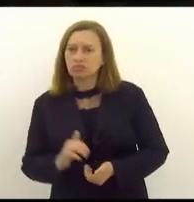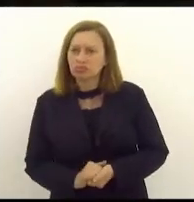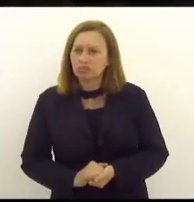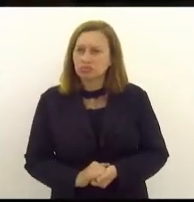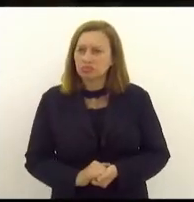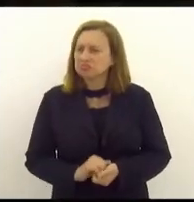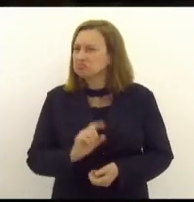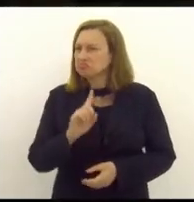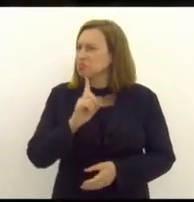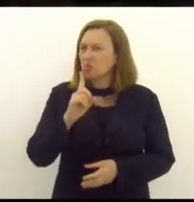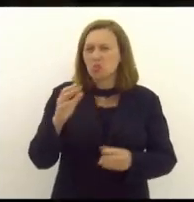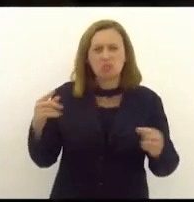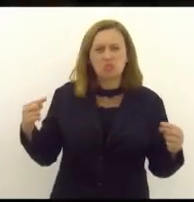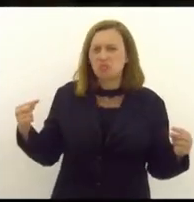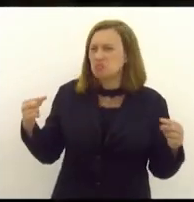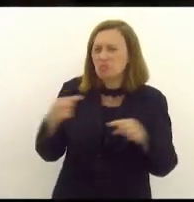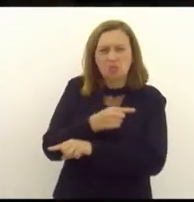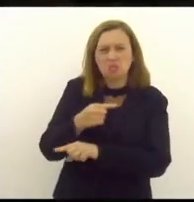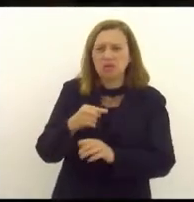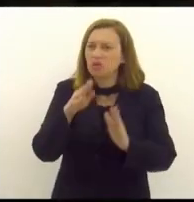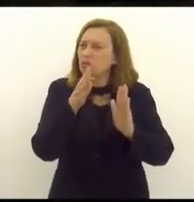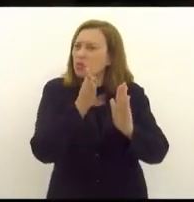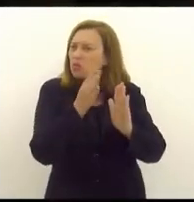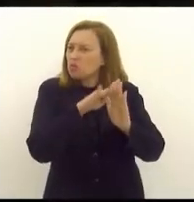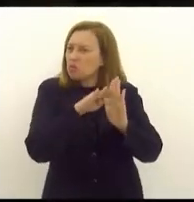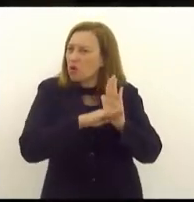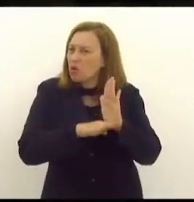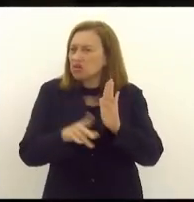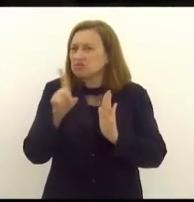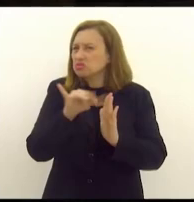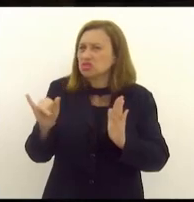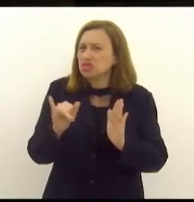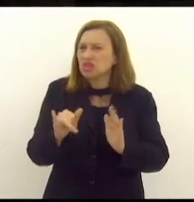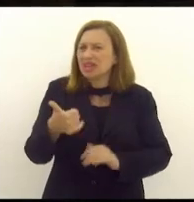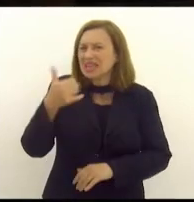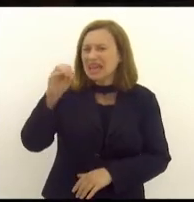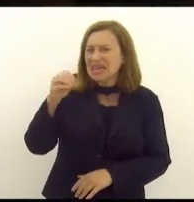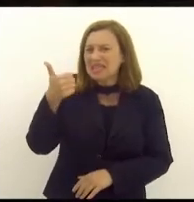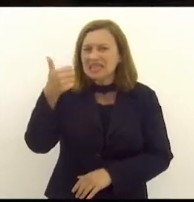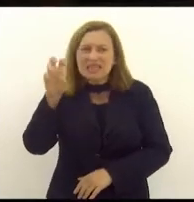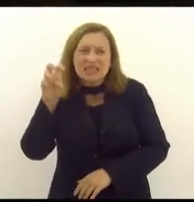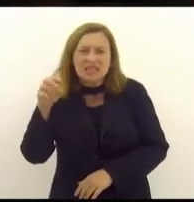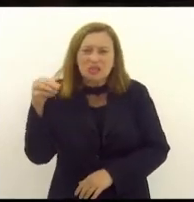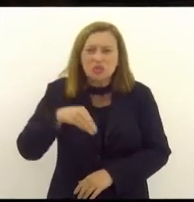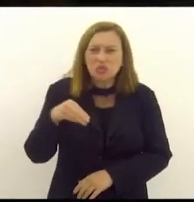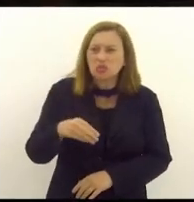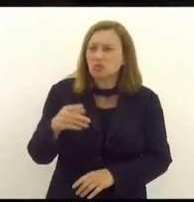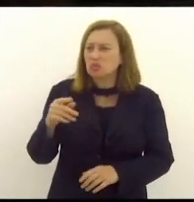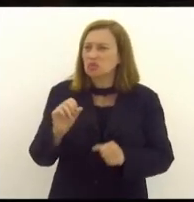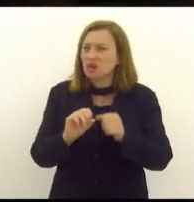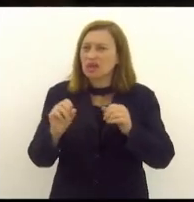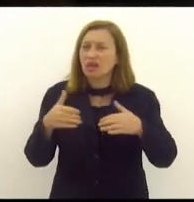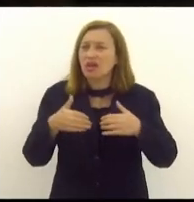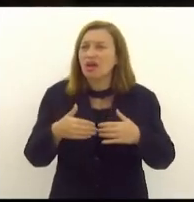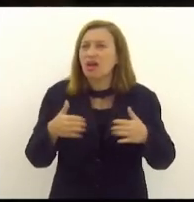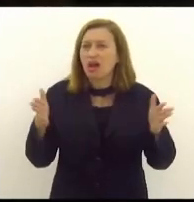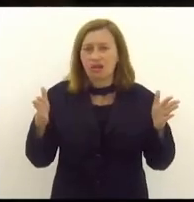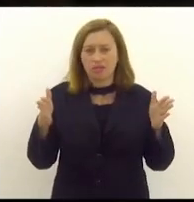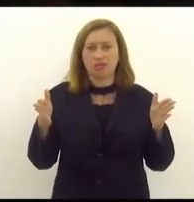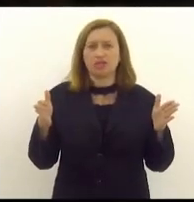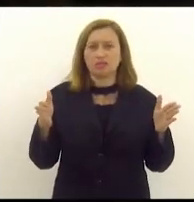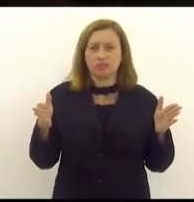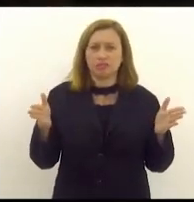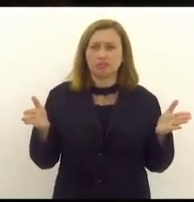não tá na ordem do dia leva 10 15 minutos quando faz isso abre a